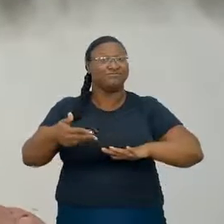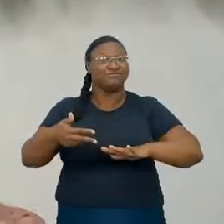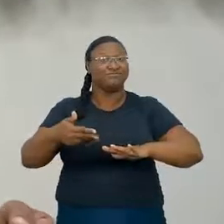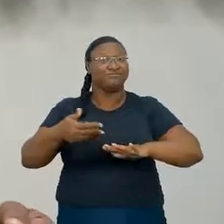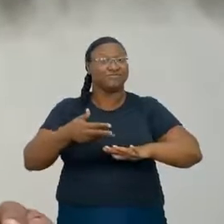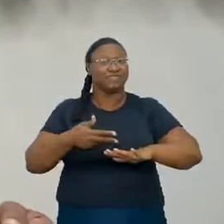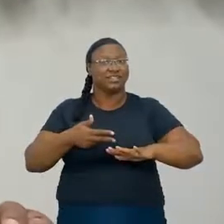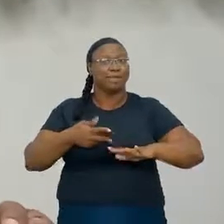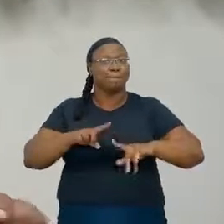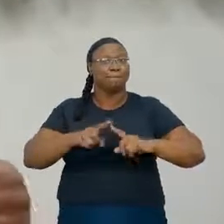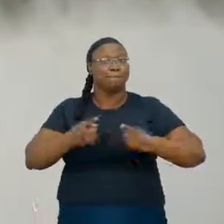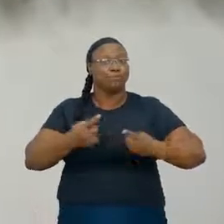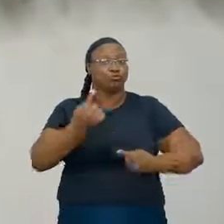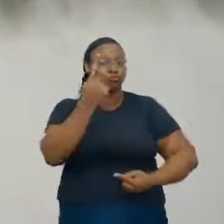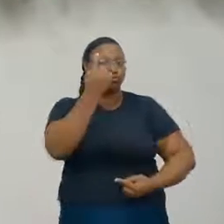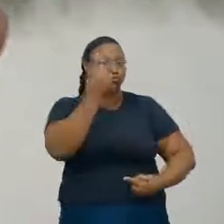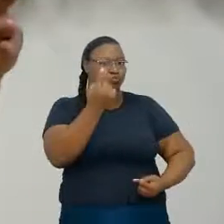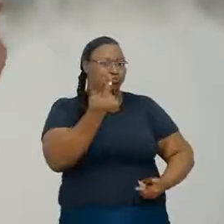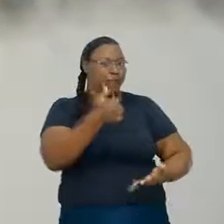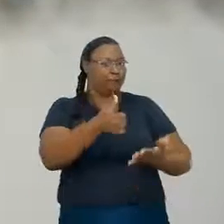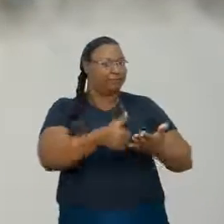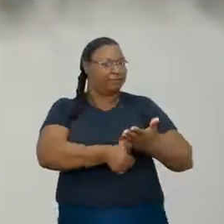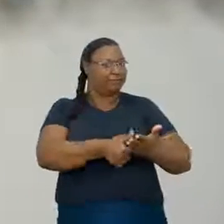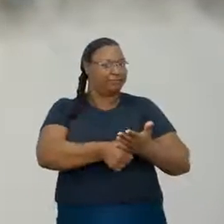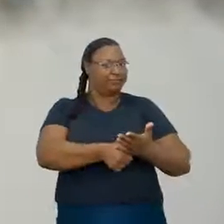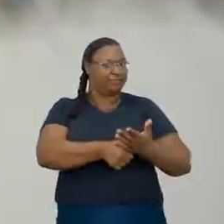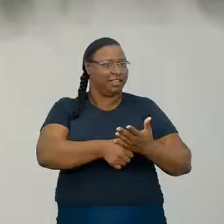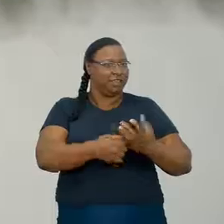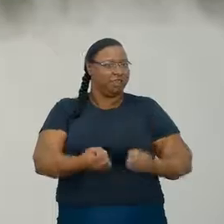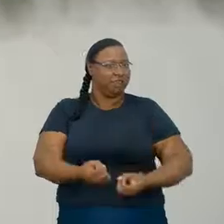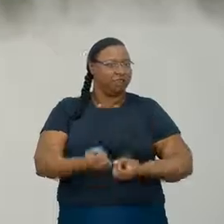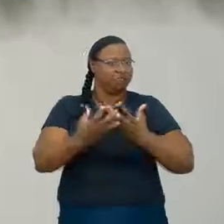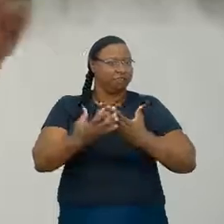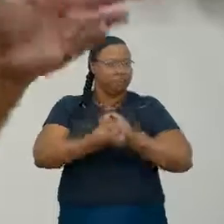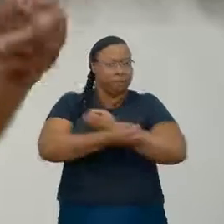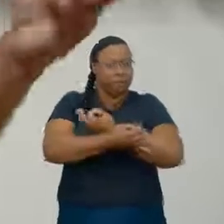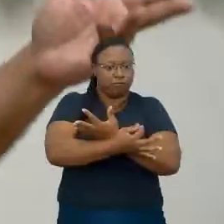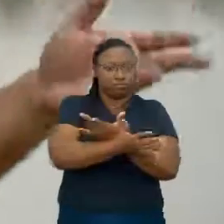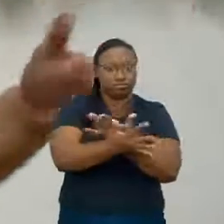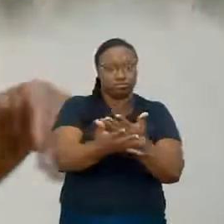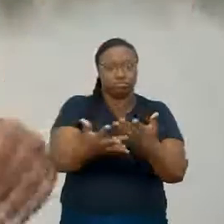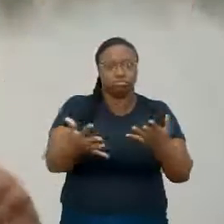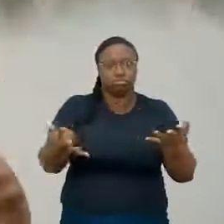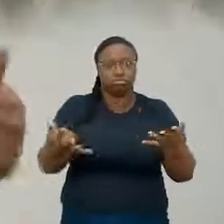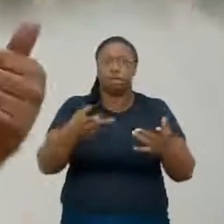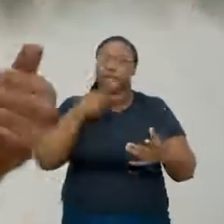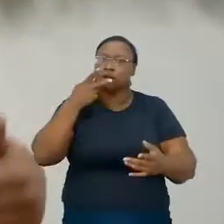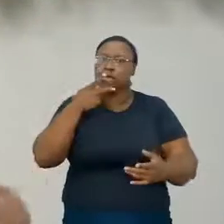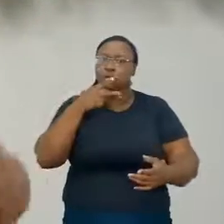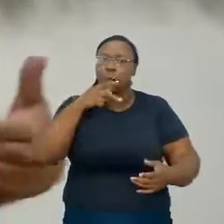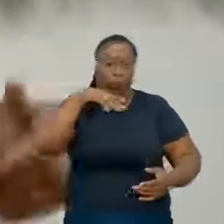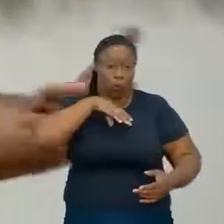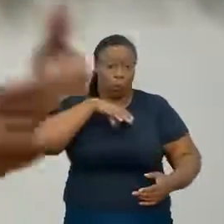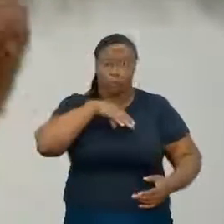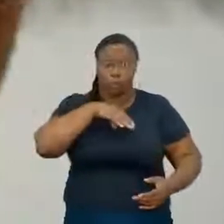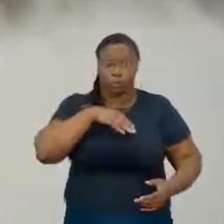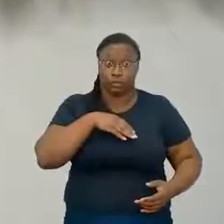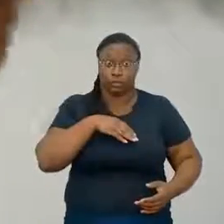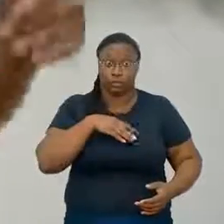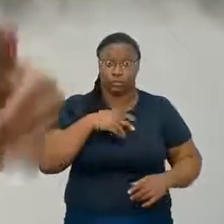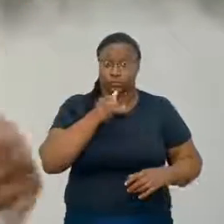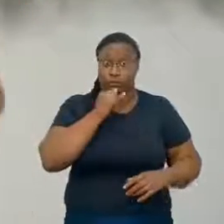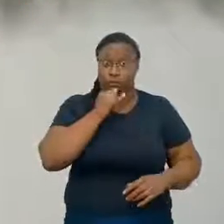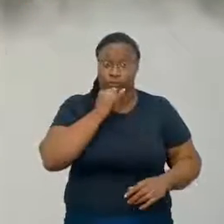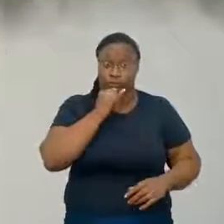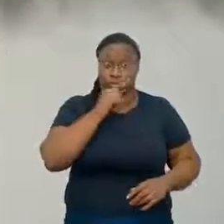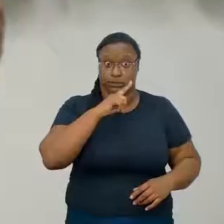identidade única, né, desperta ao momento que ela se espalha, né, falando do português, por exemplo, que é o nosso, que é o